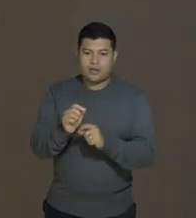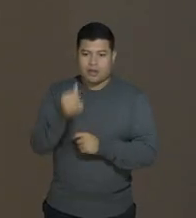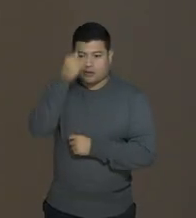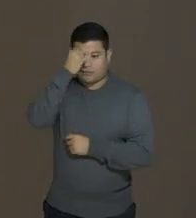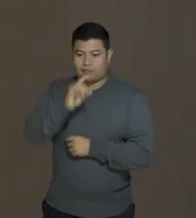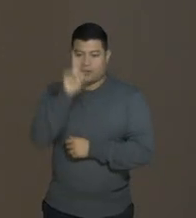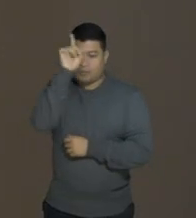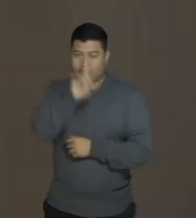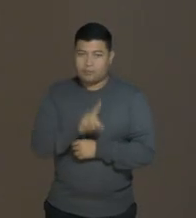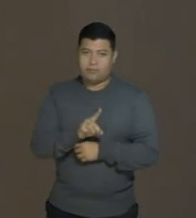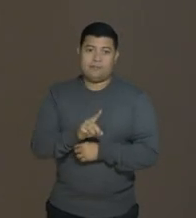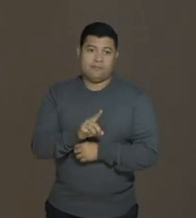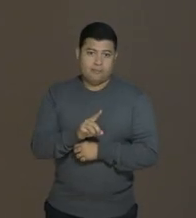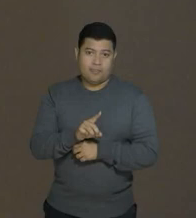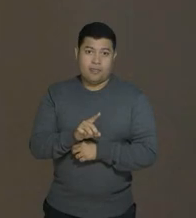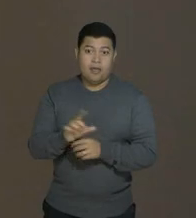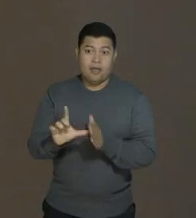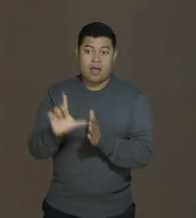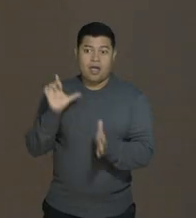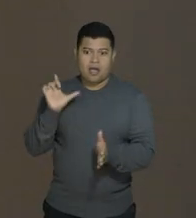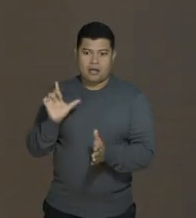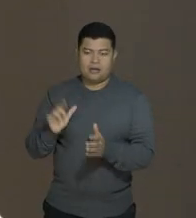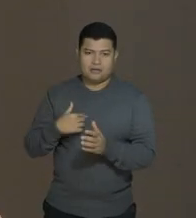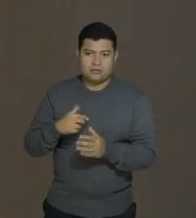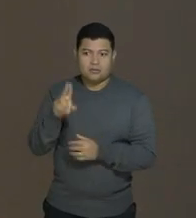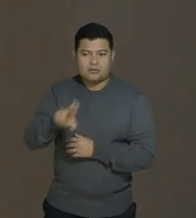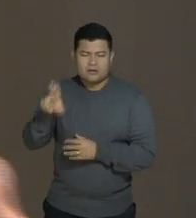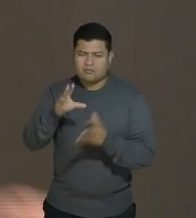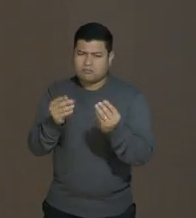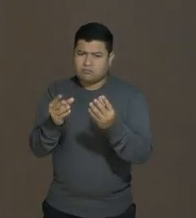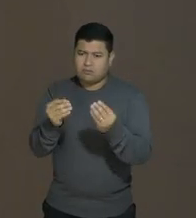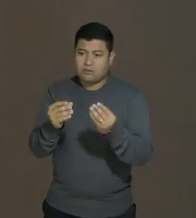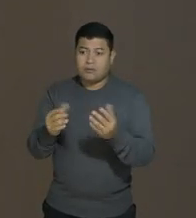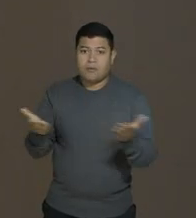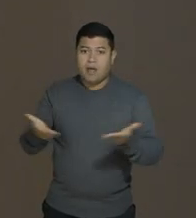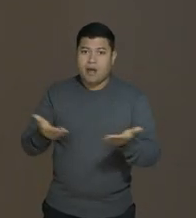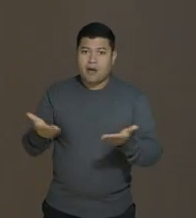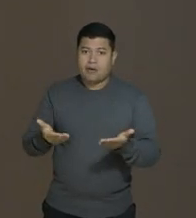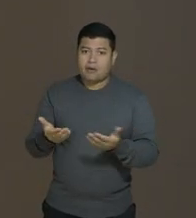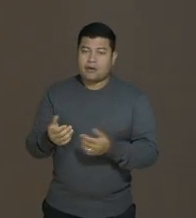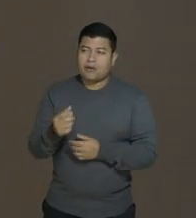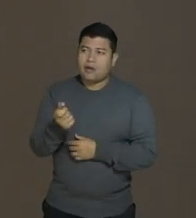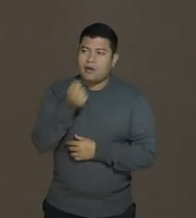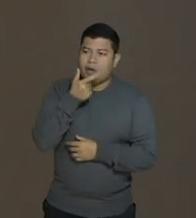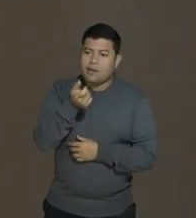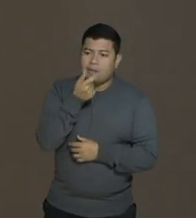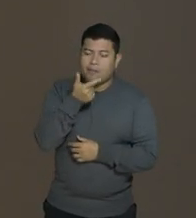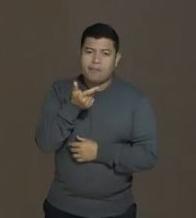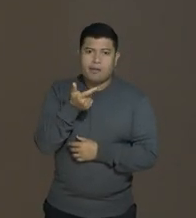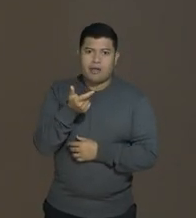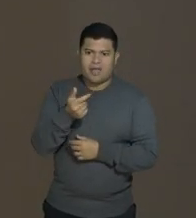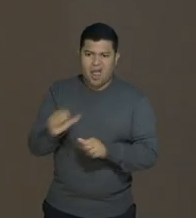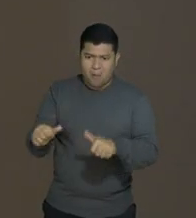imipramina antes dos estimulantes, mas não é um remédio que tem